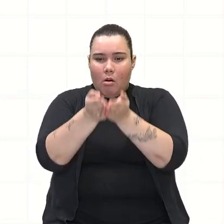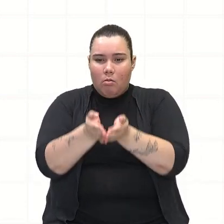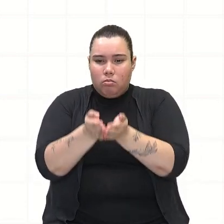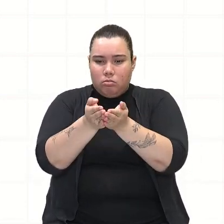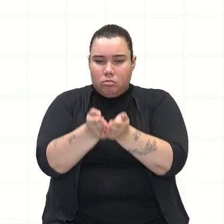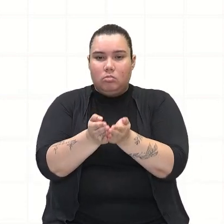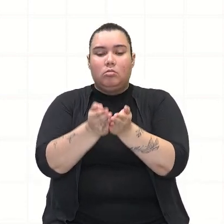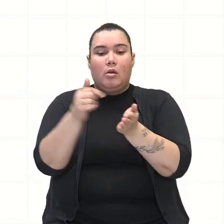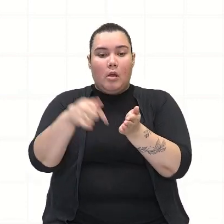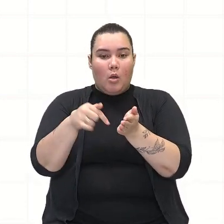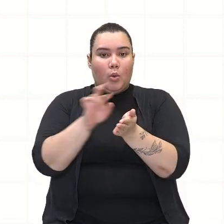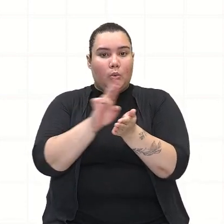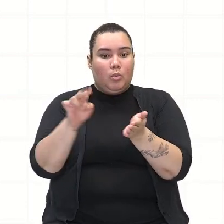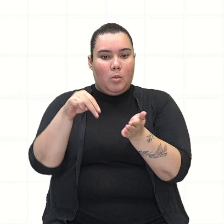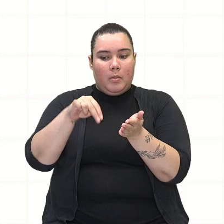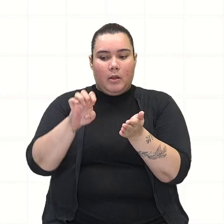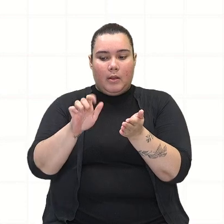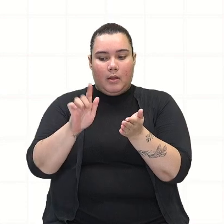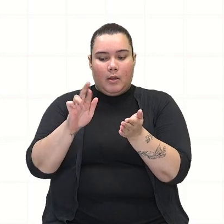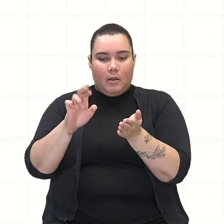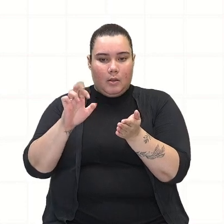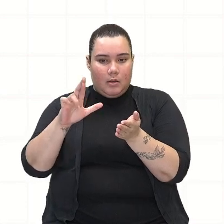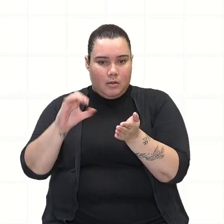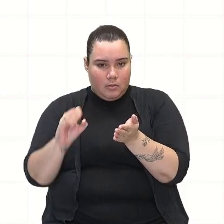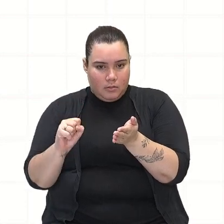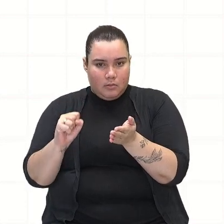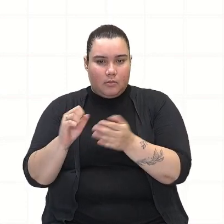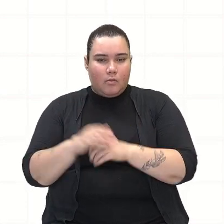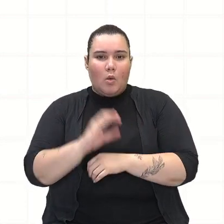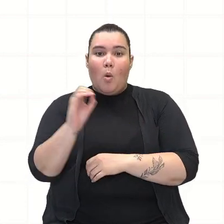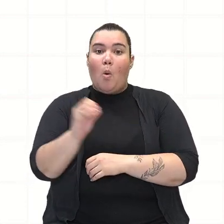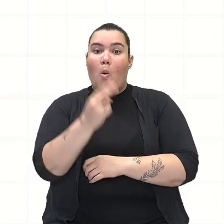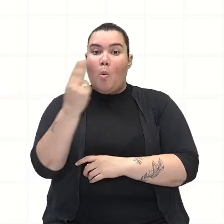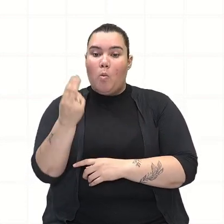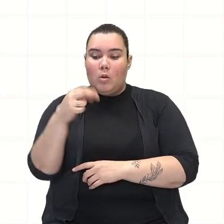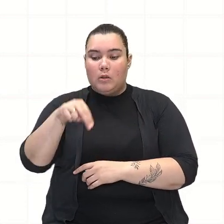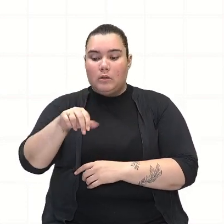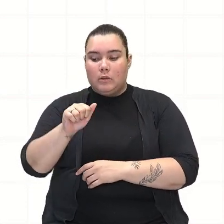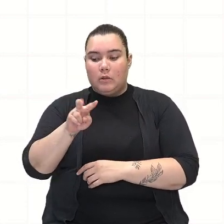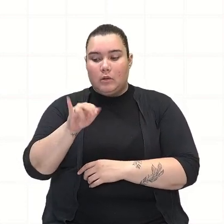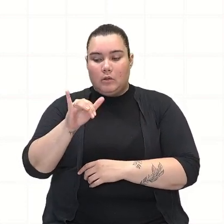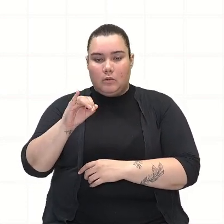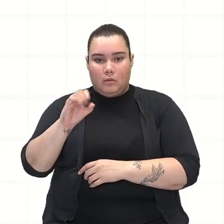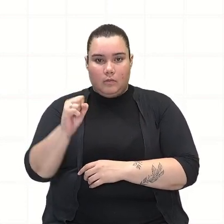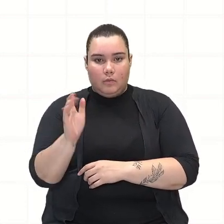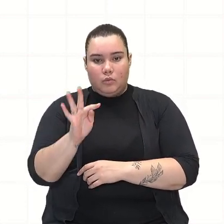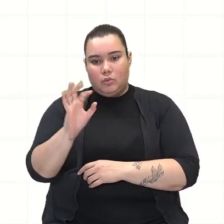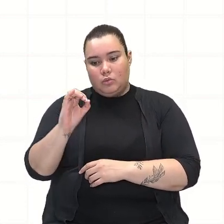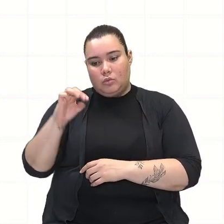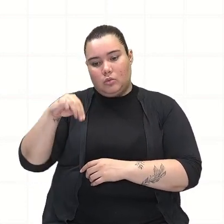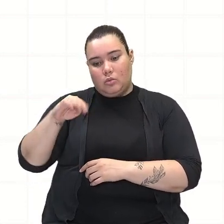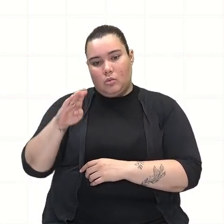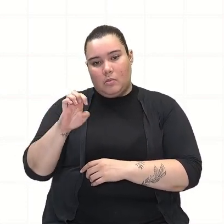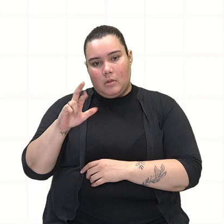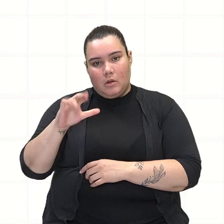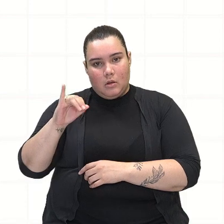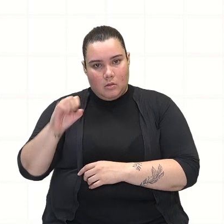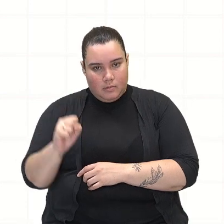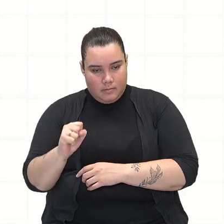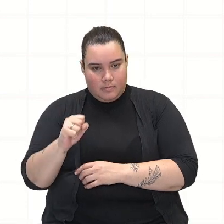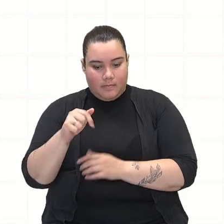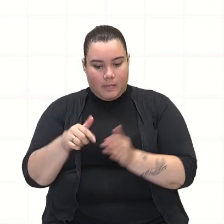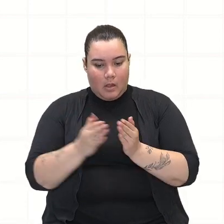também como navios tumbeiros. Por que navios tumbeiros? Porque muitos dos africanos que eram colocados